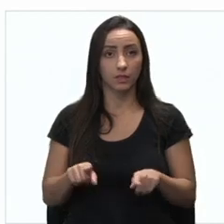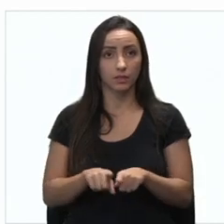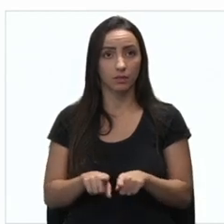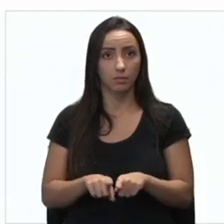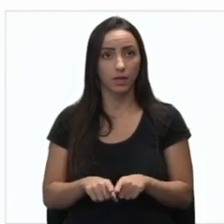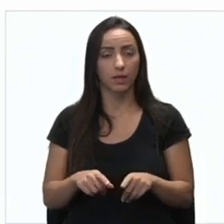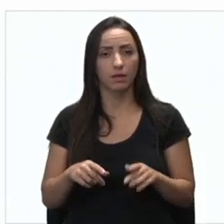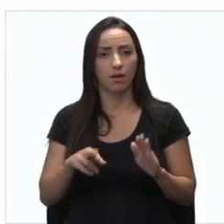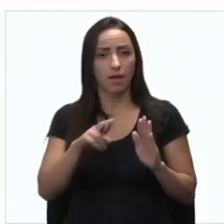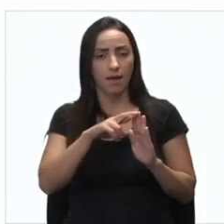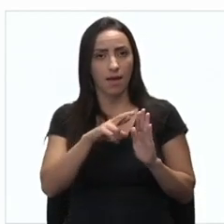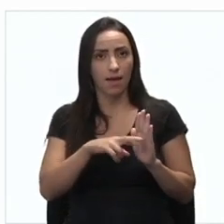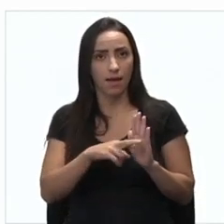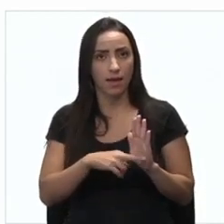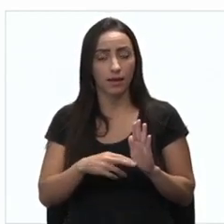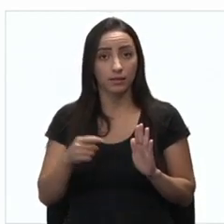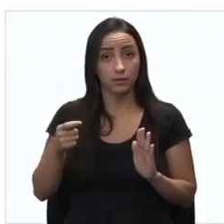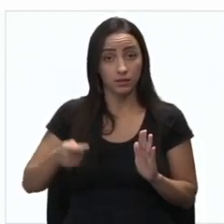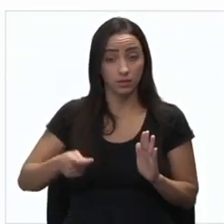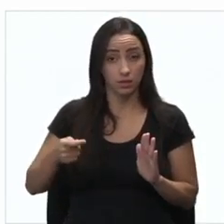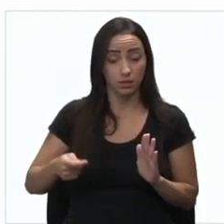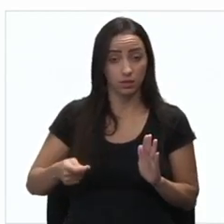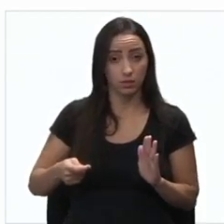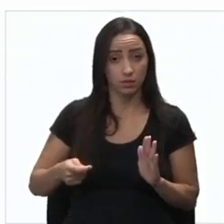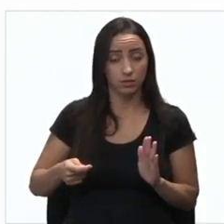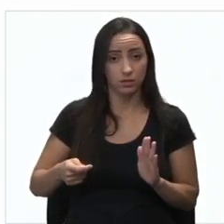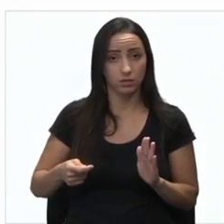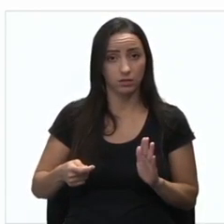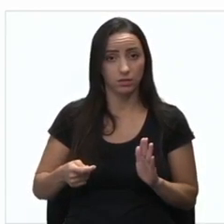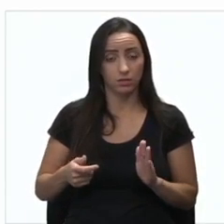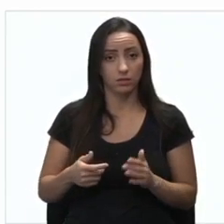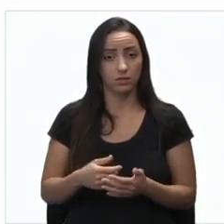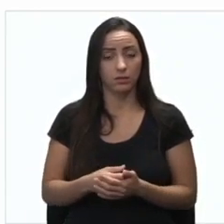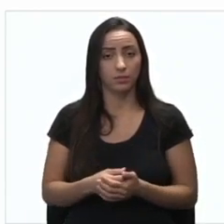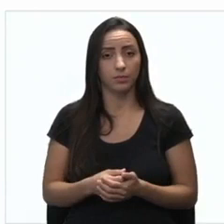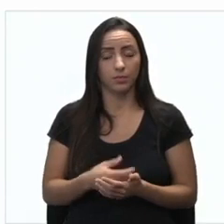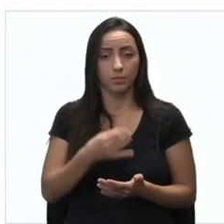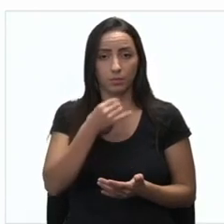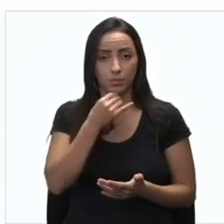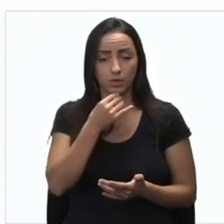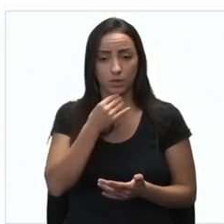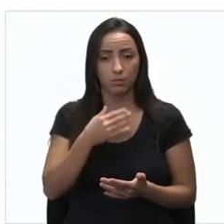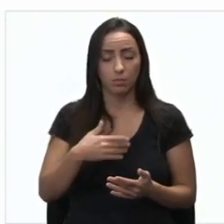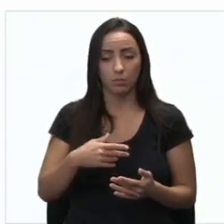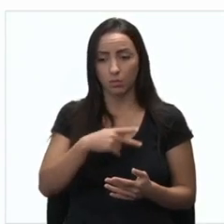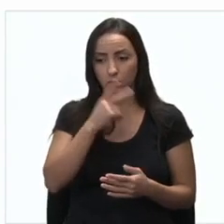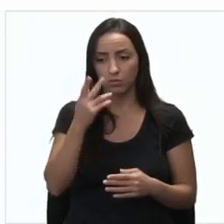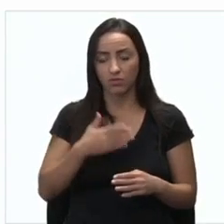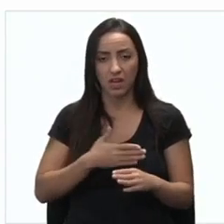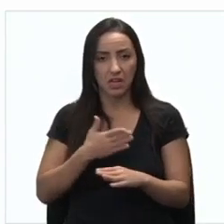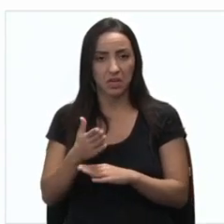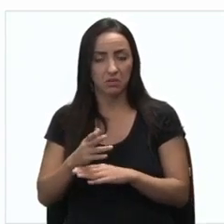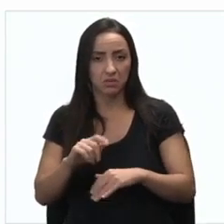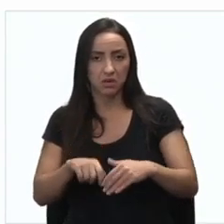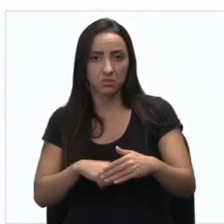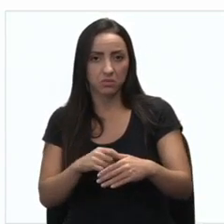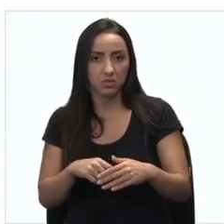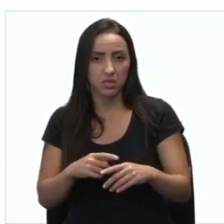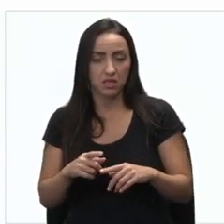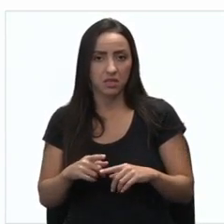Adotar regras rígidas quanto ao ingresso de pessoas em outro setor, de outros setores na cozinha e nos